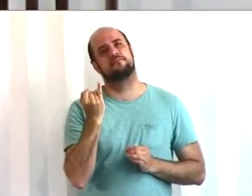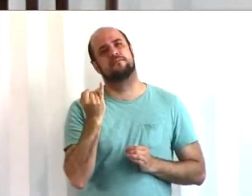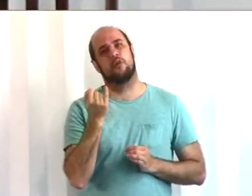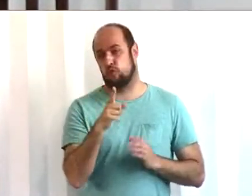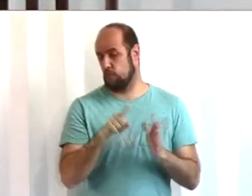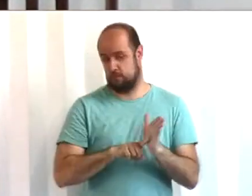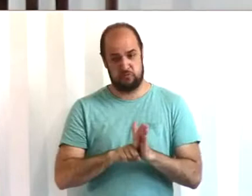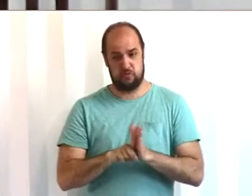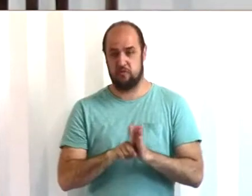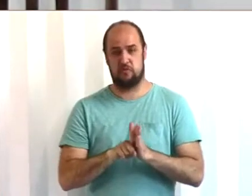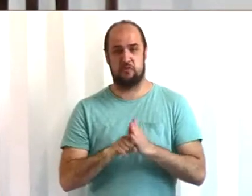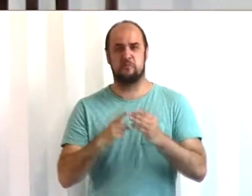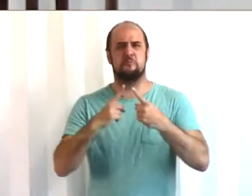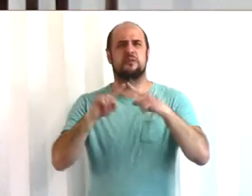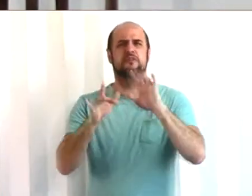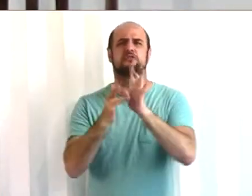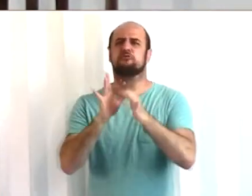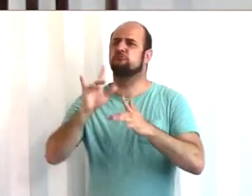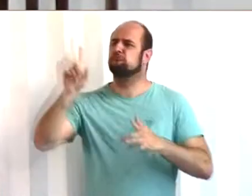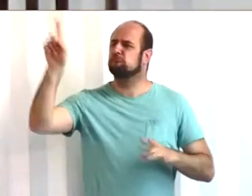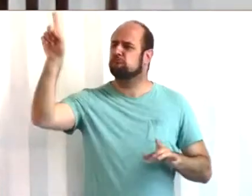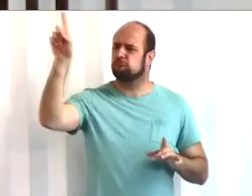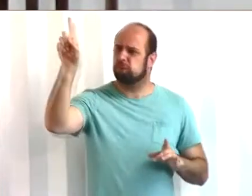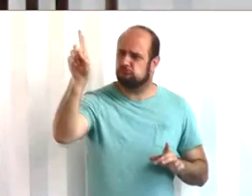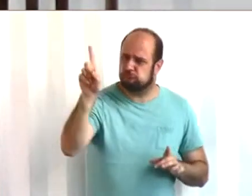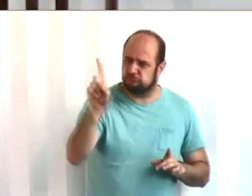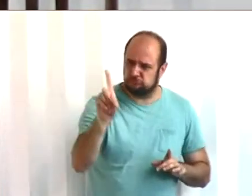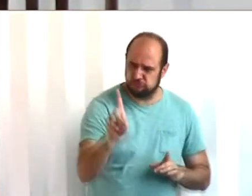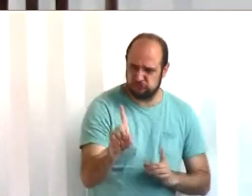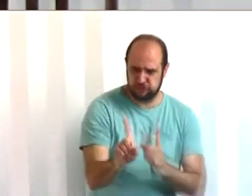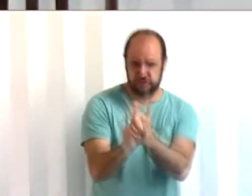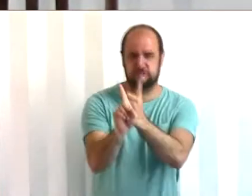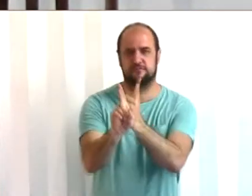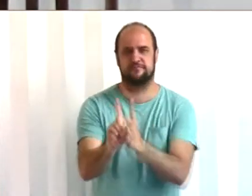mas ele se deixa achar.